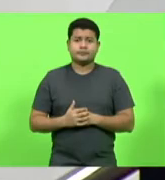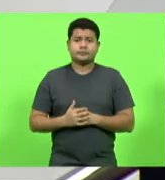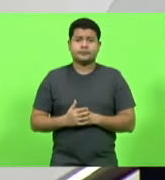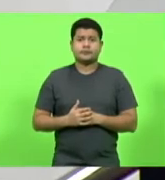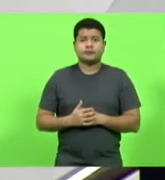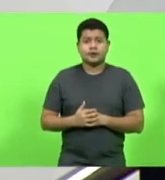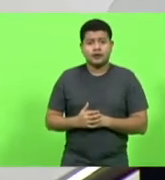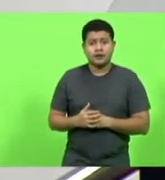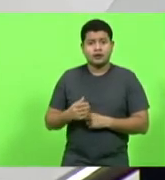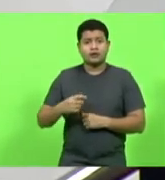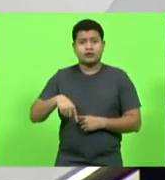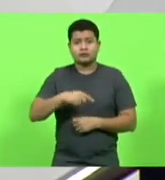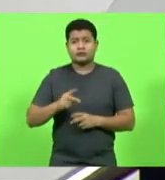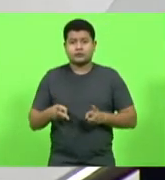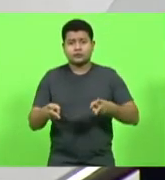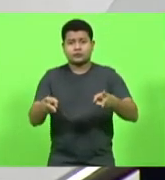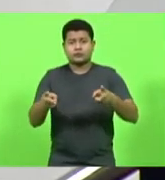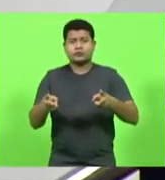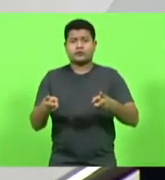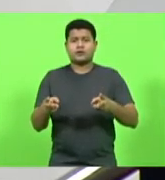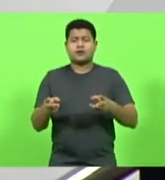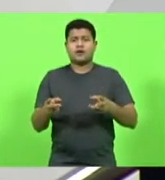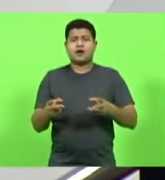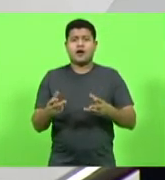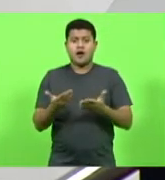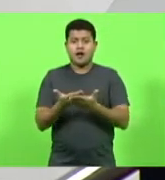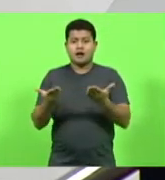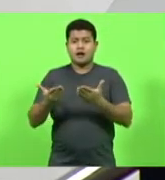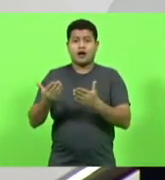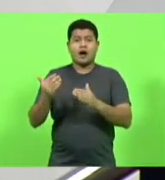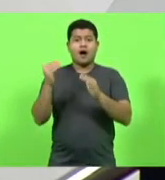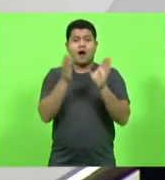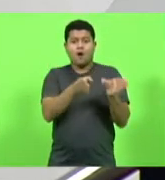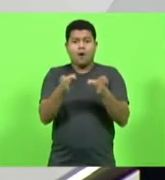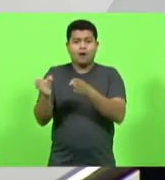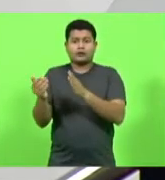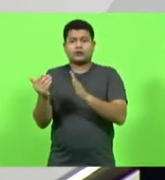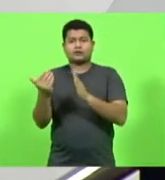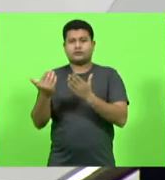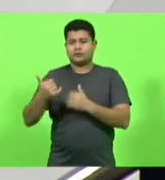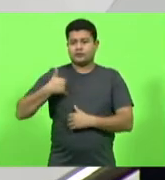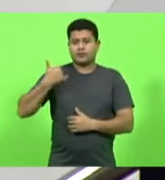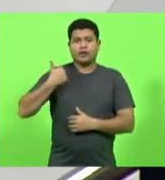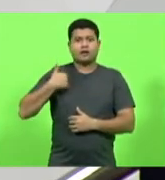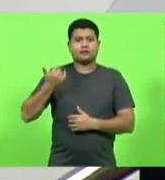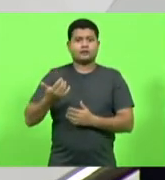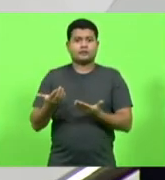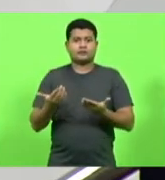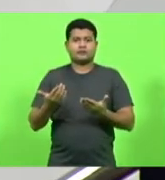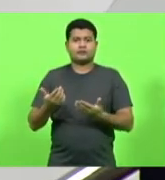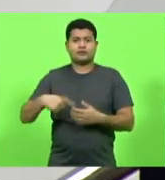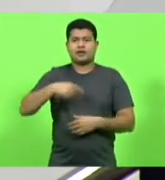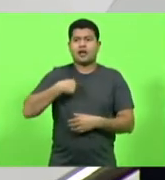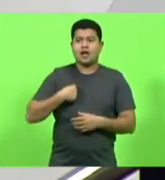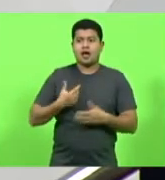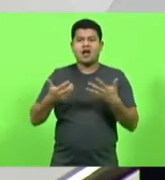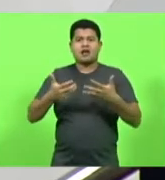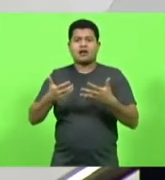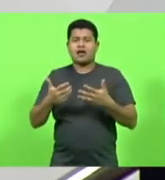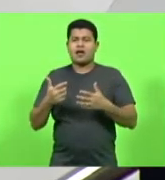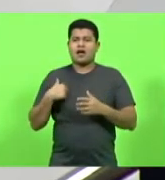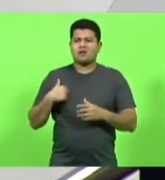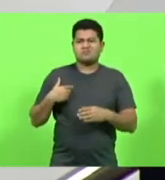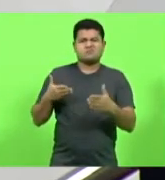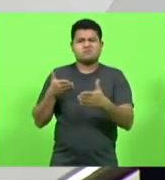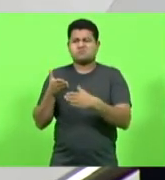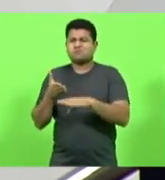vamos seguir essa ordem cronológica da idade, que é assim que o mundo inteiro fez. Vamos parar de cada um querer fazer média, interferir,